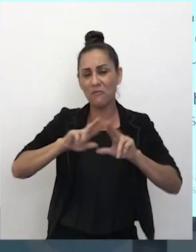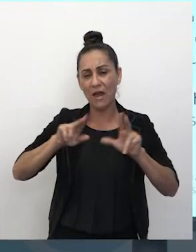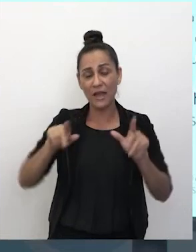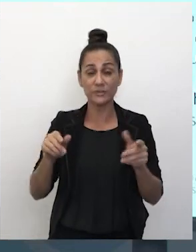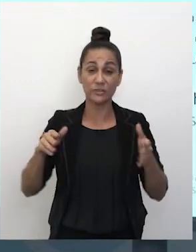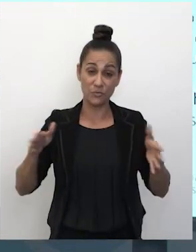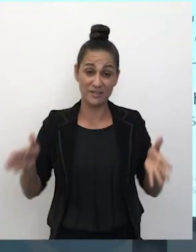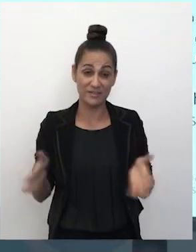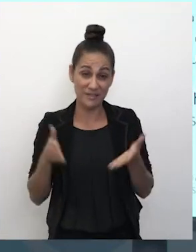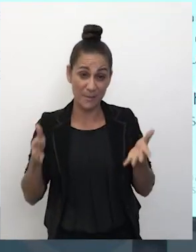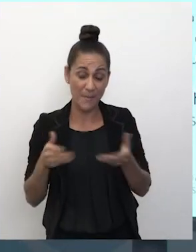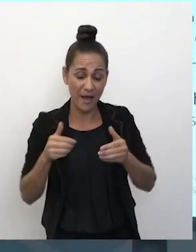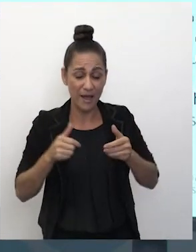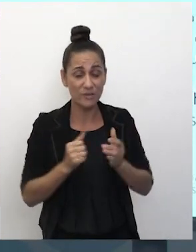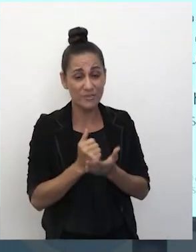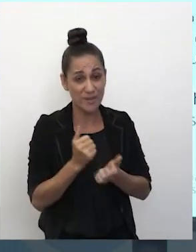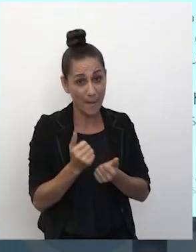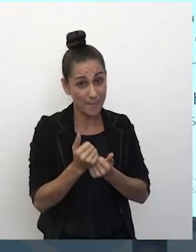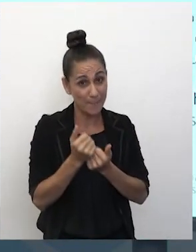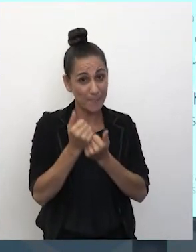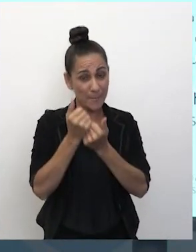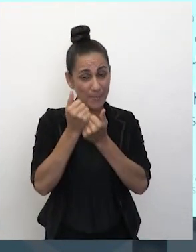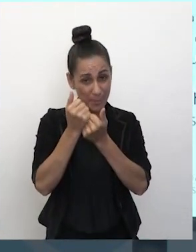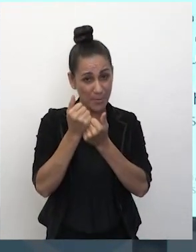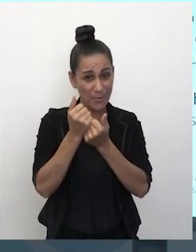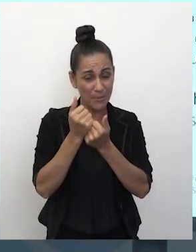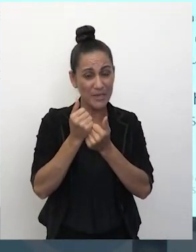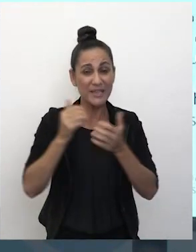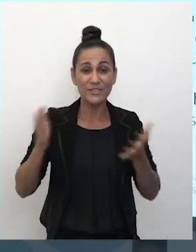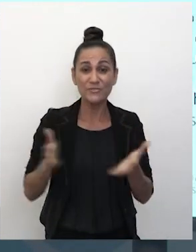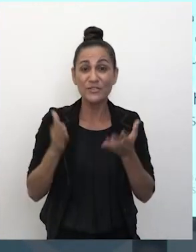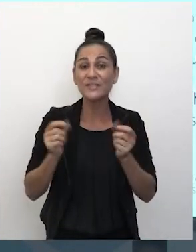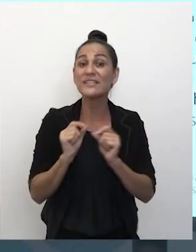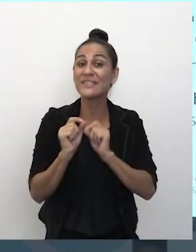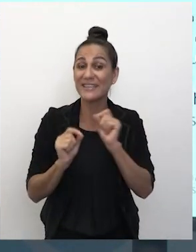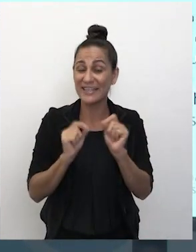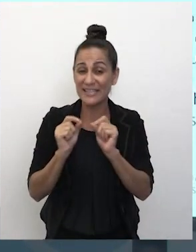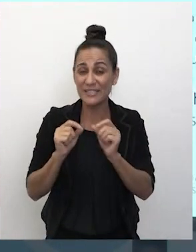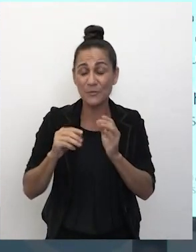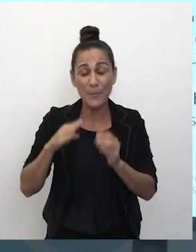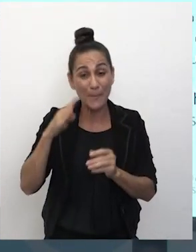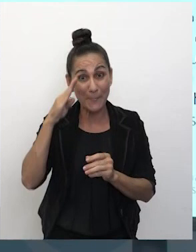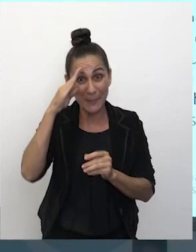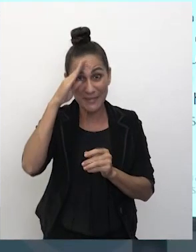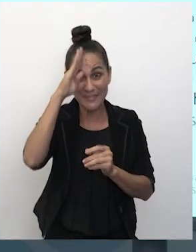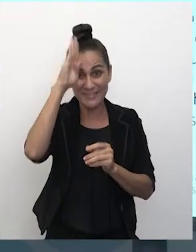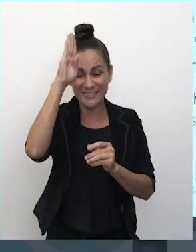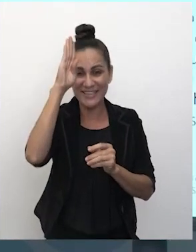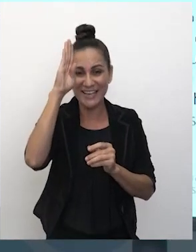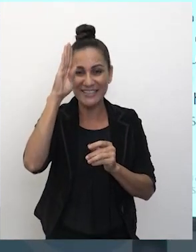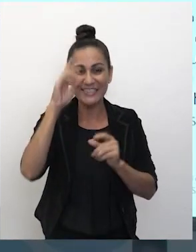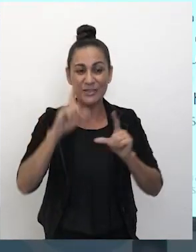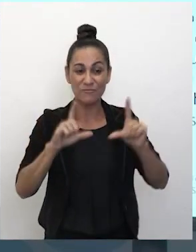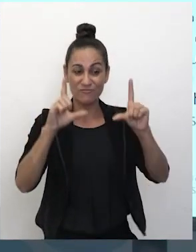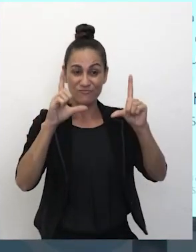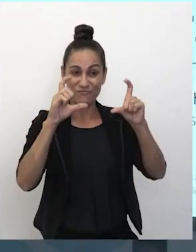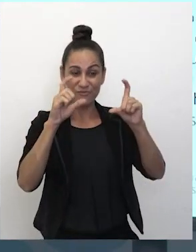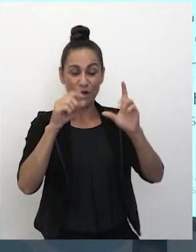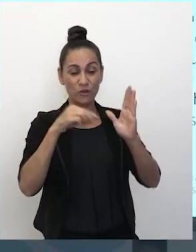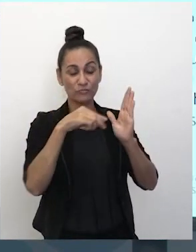desses mecenas, esse apoio, esse patrocínio desses mecenas acabava fazendo com que eles fossem os principais retratados,